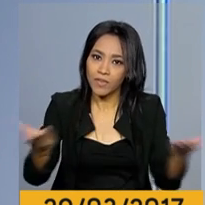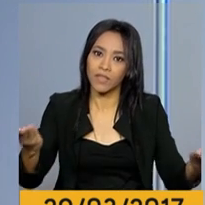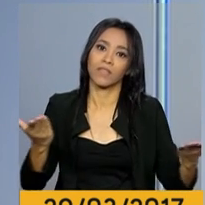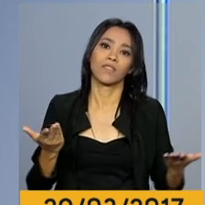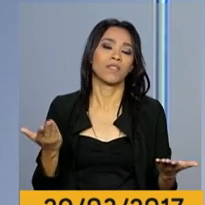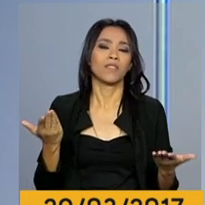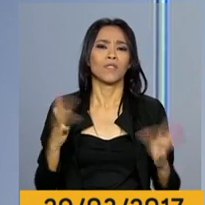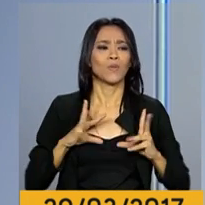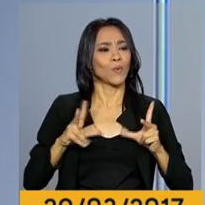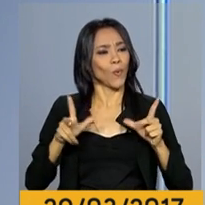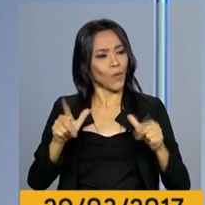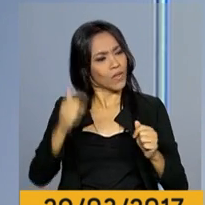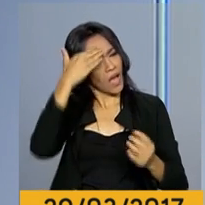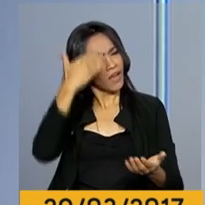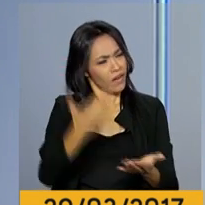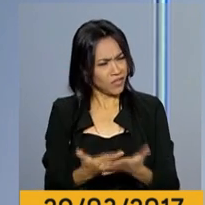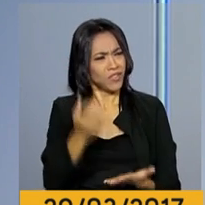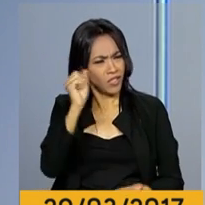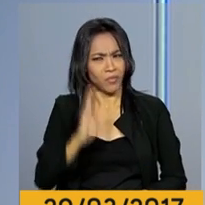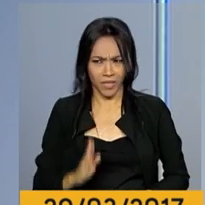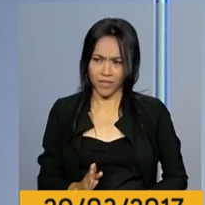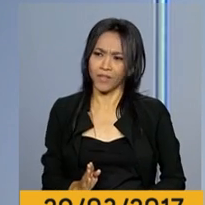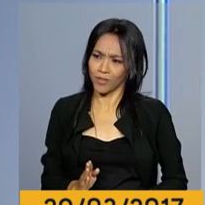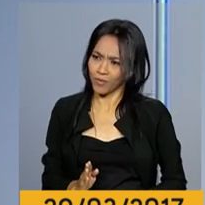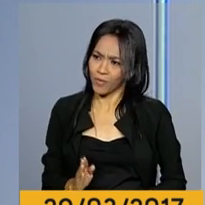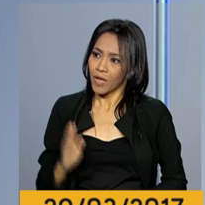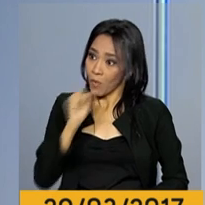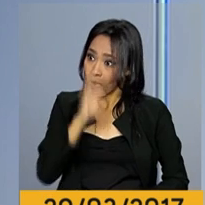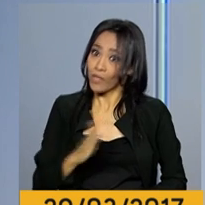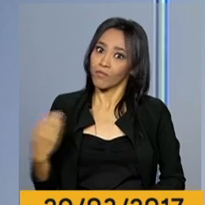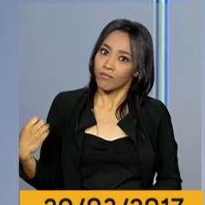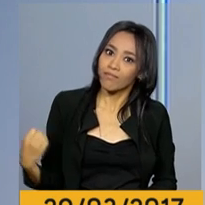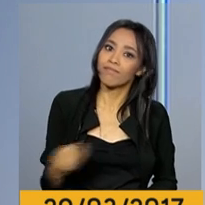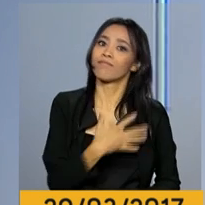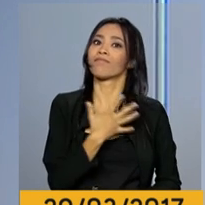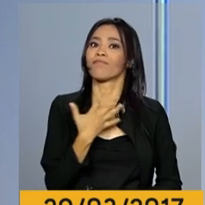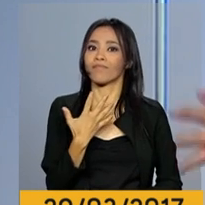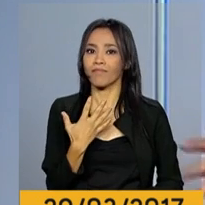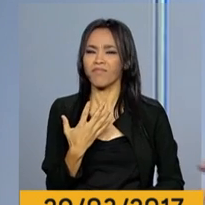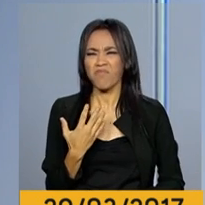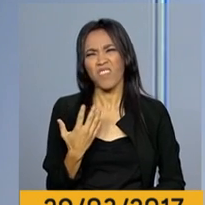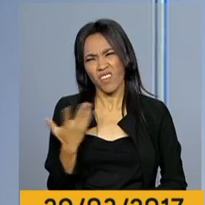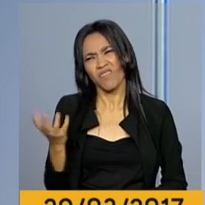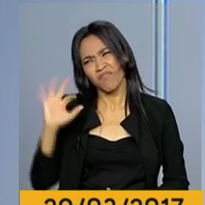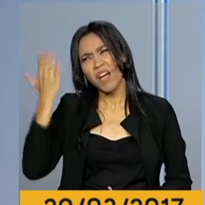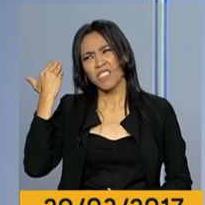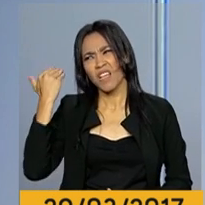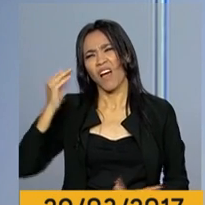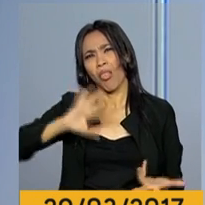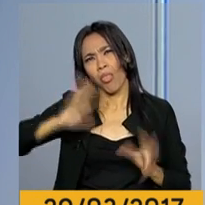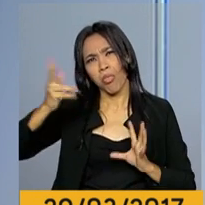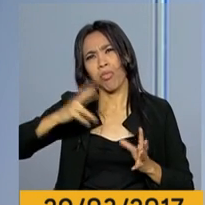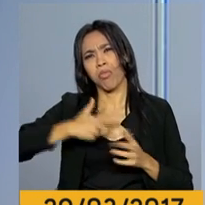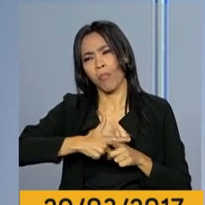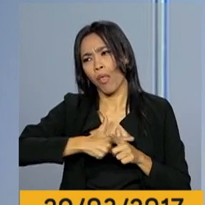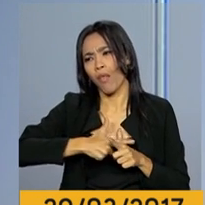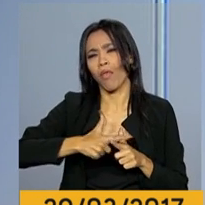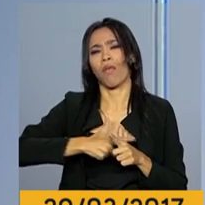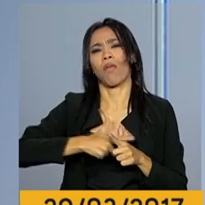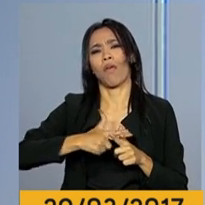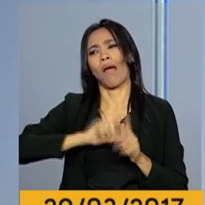todos acreditassem no brasil neste ano passado superou